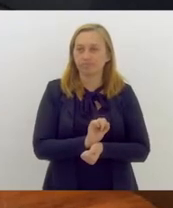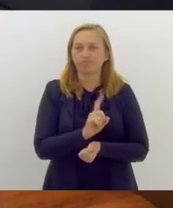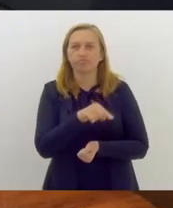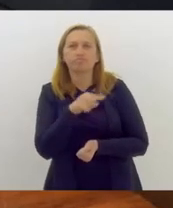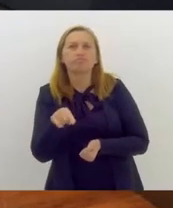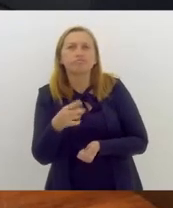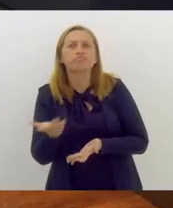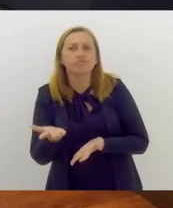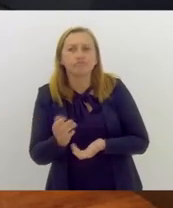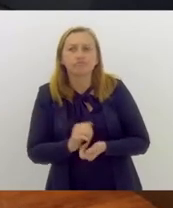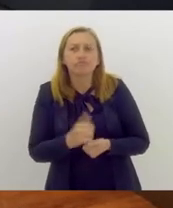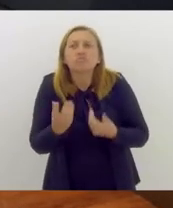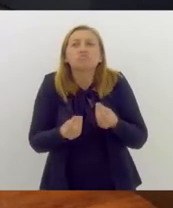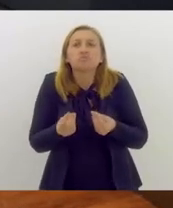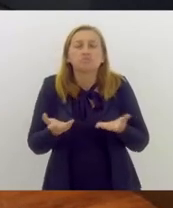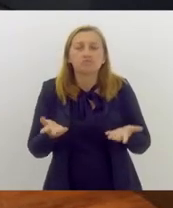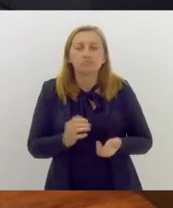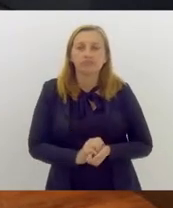suspender